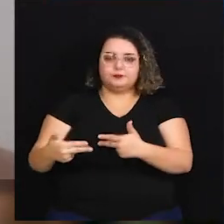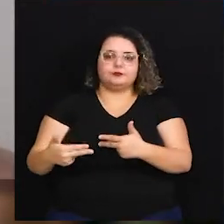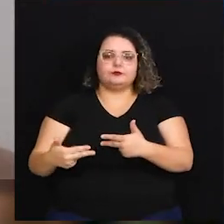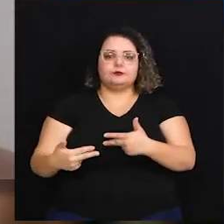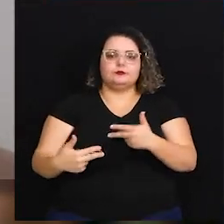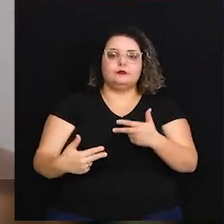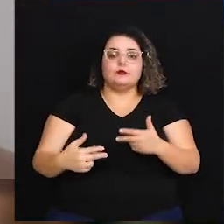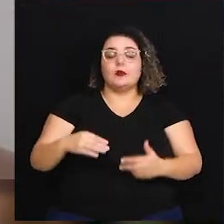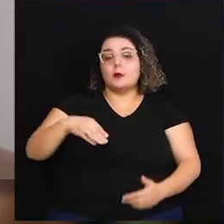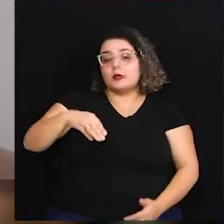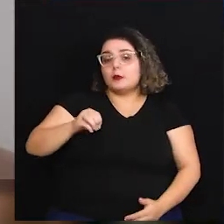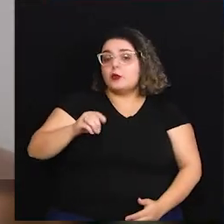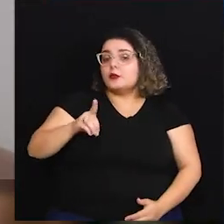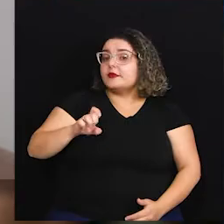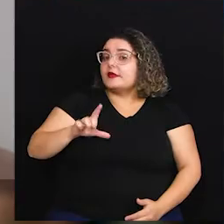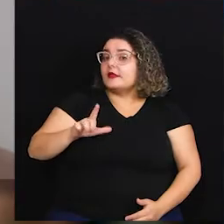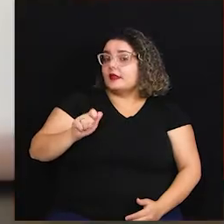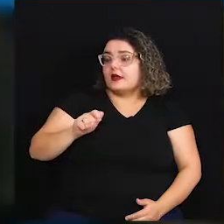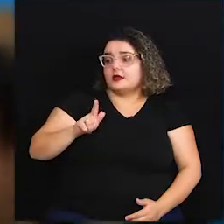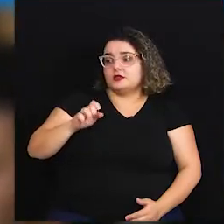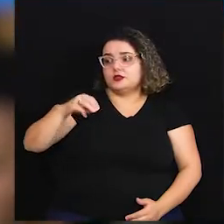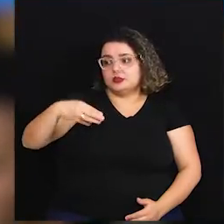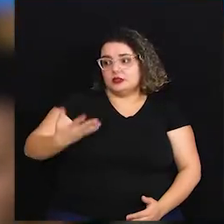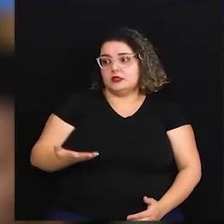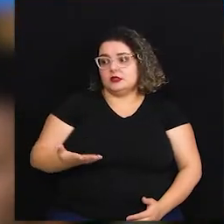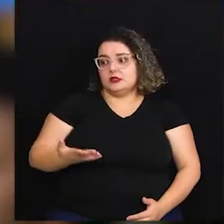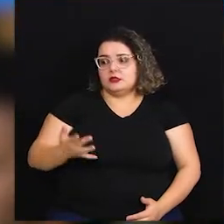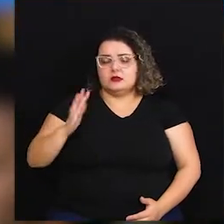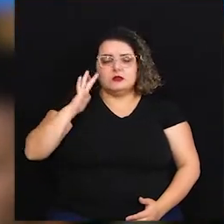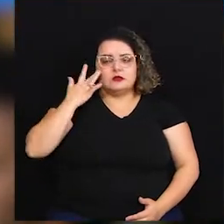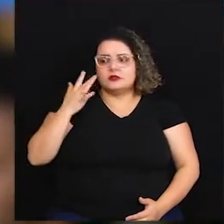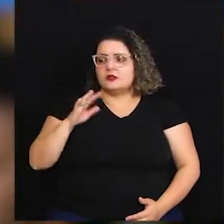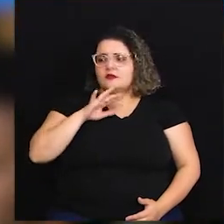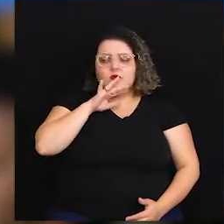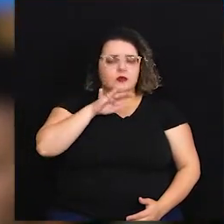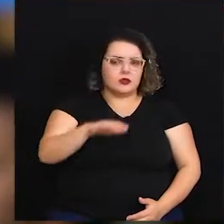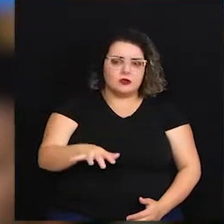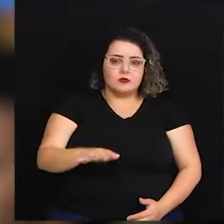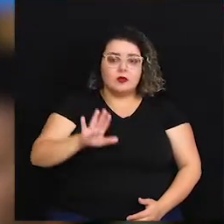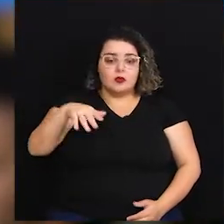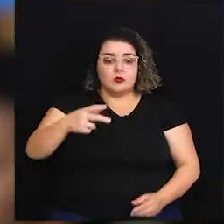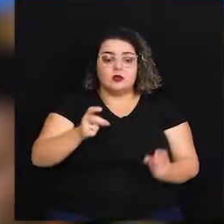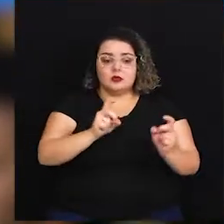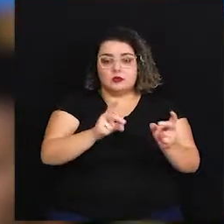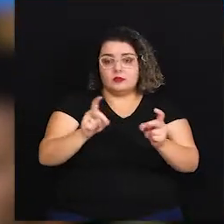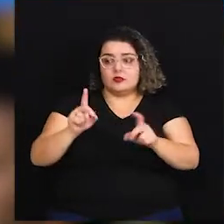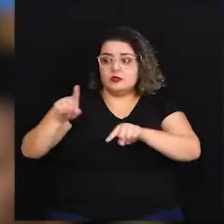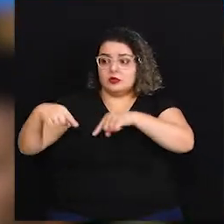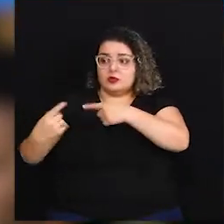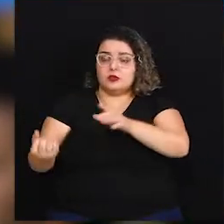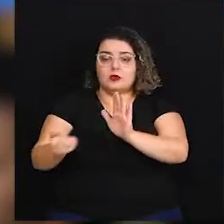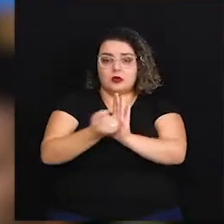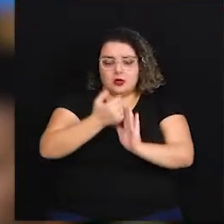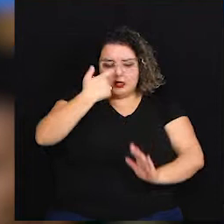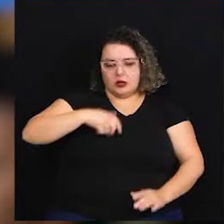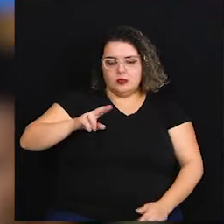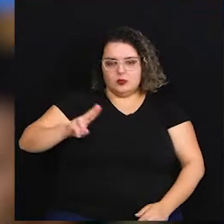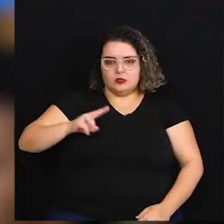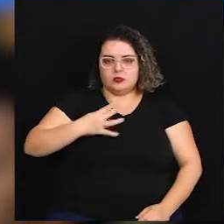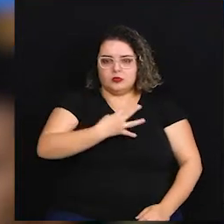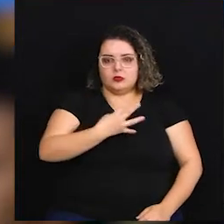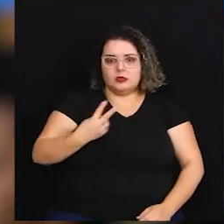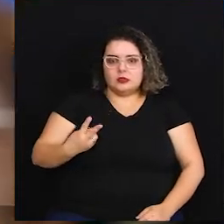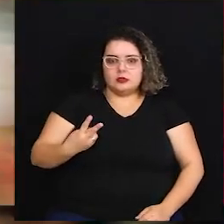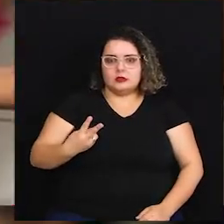modelagem. Então, cada marca tem uma modelagem. E isso que eu achava um absurdo, porque quando eu revendia outras marcas, eu uso 42, eu